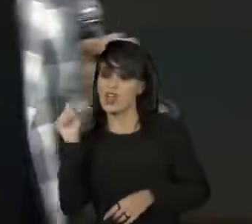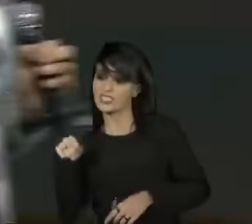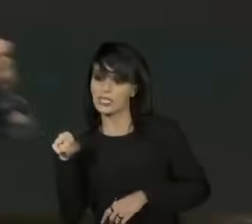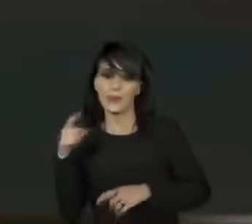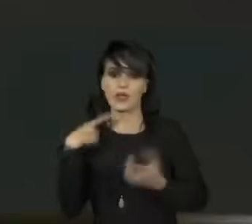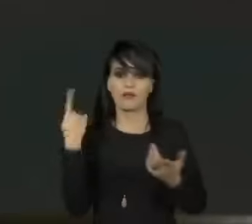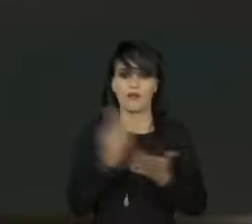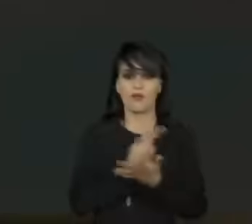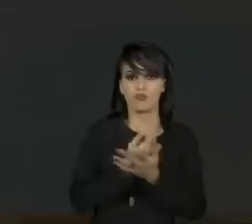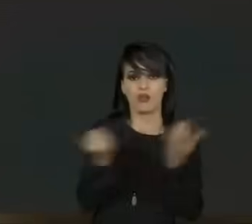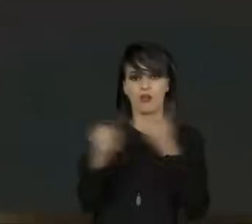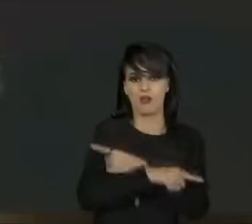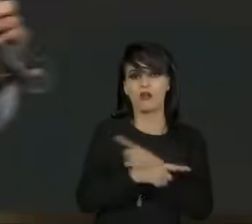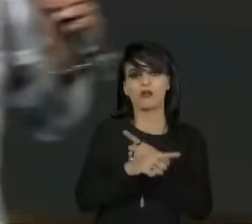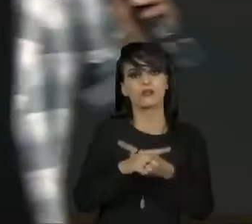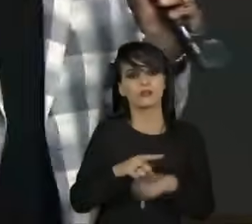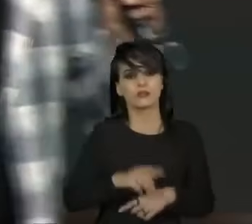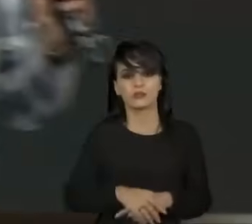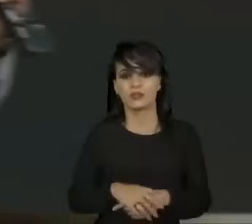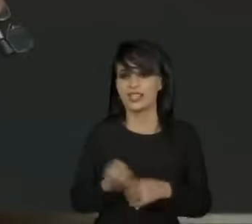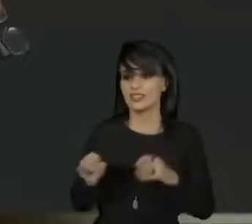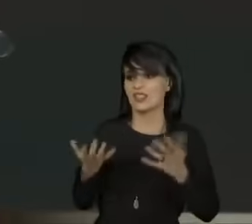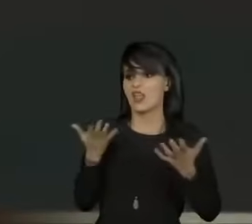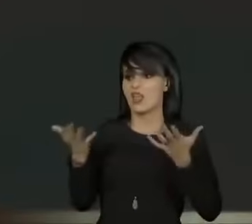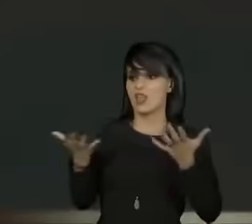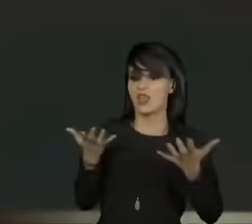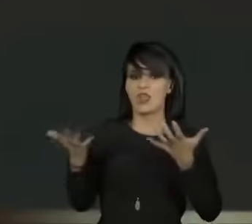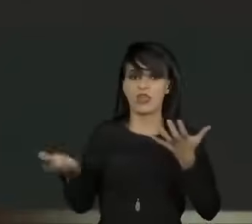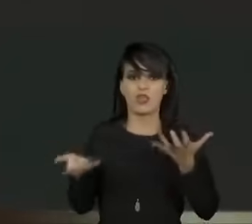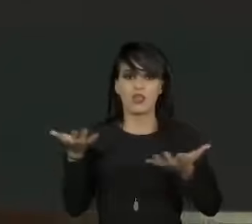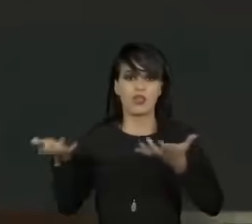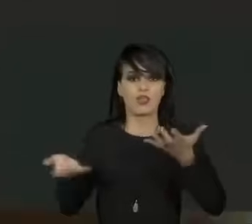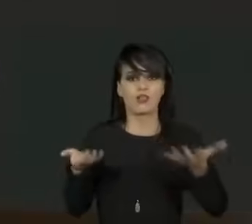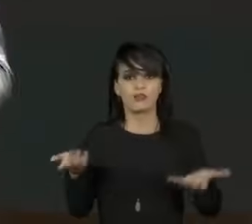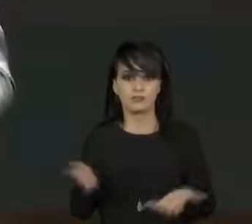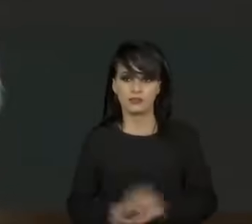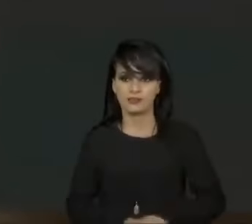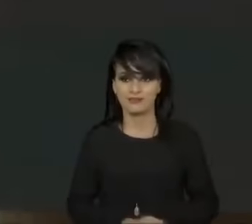sinceras Sim qual é a música pra gente